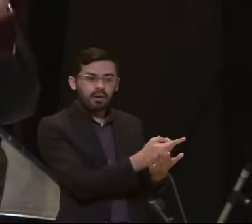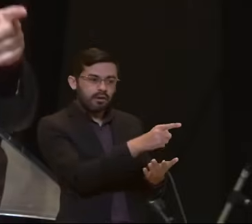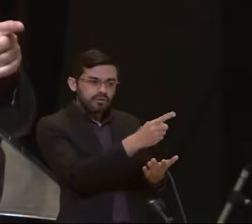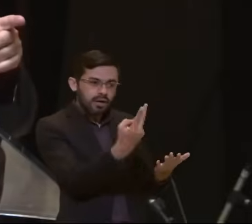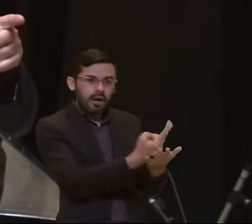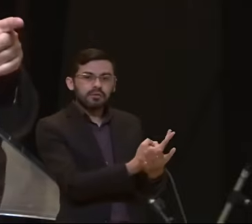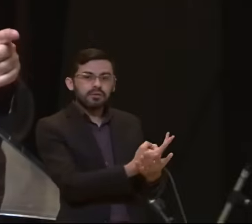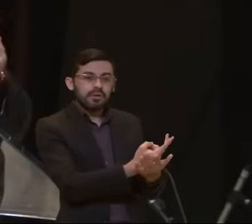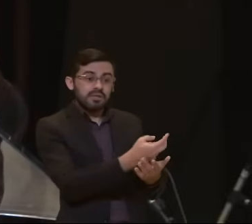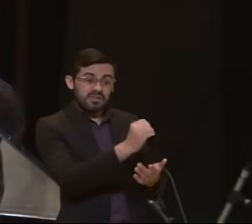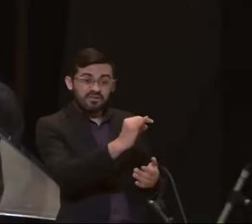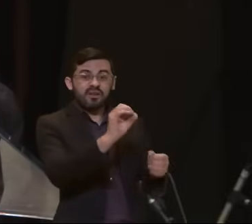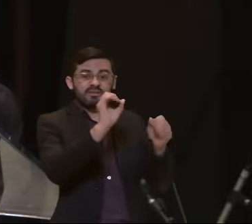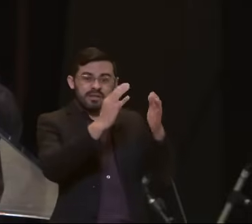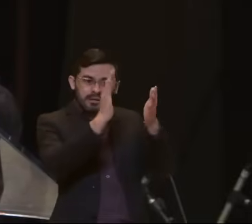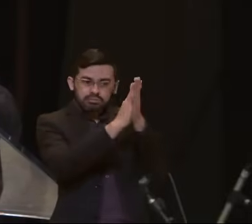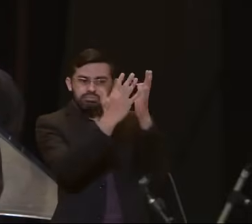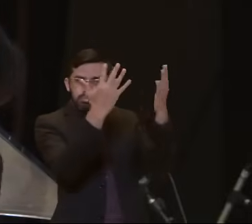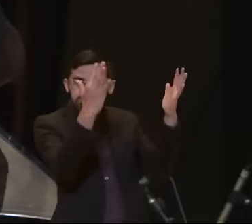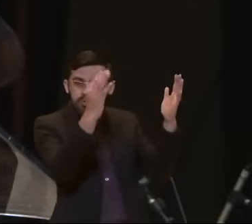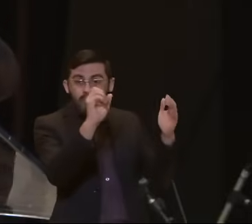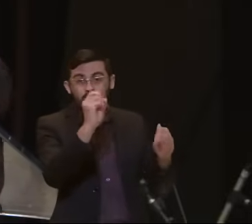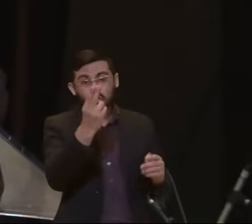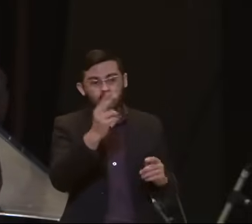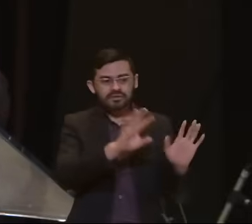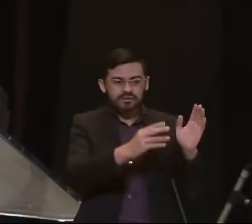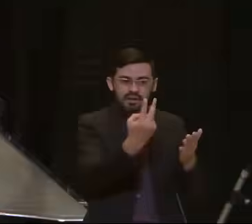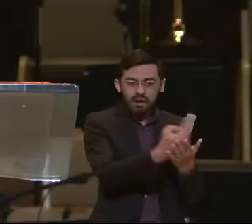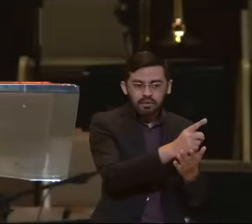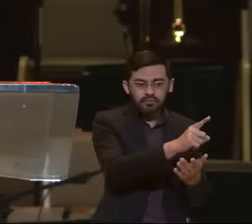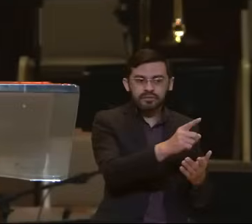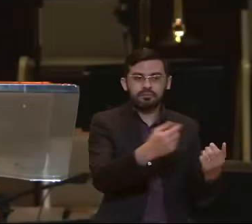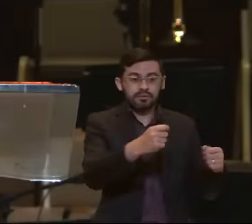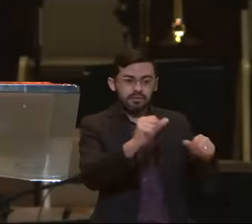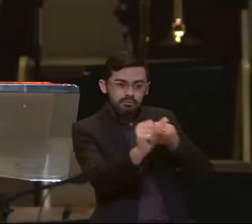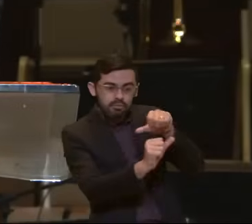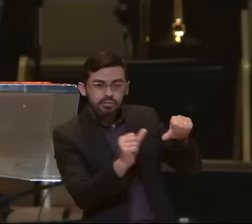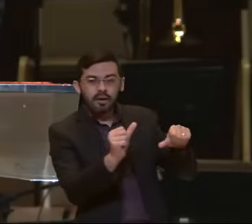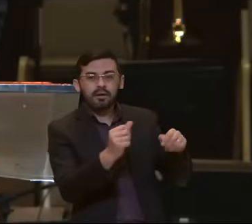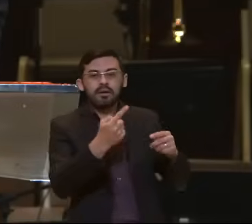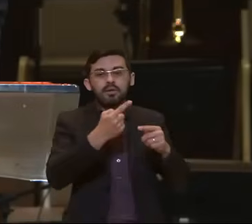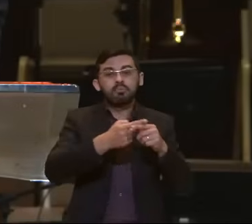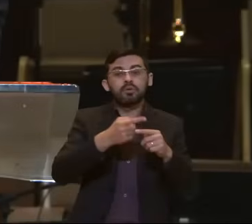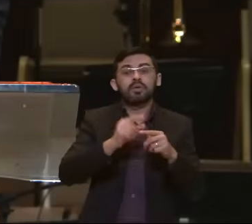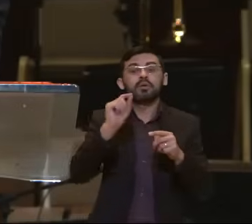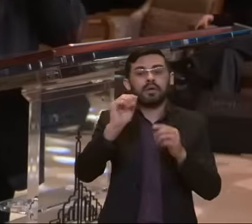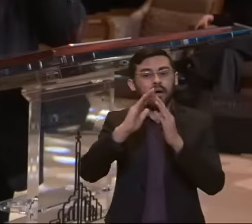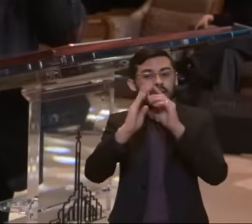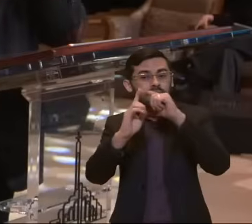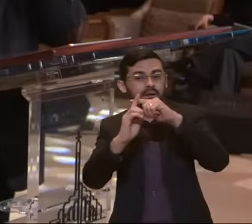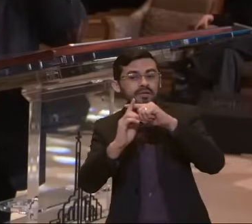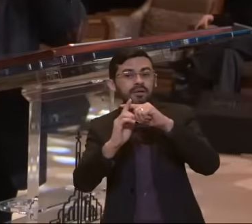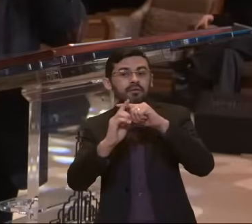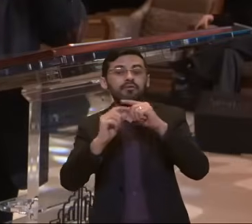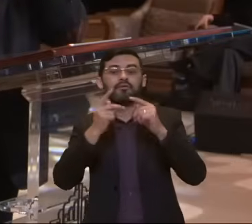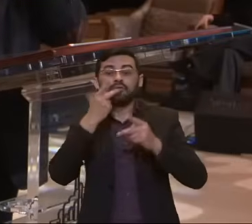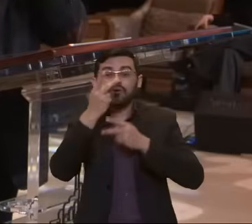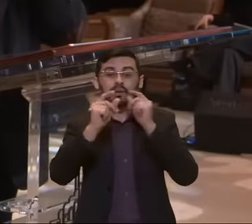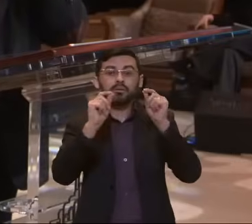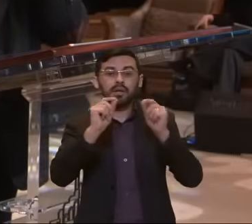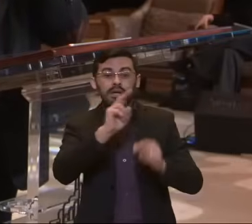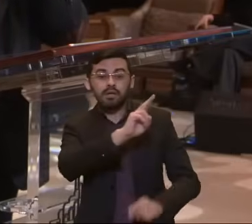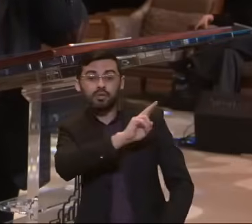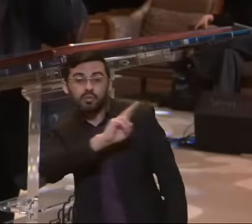certo, aplaude. Quando faz o que está errado, critica, porque ela fala em nome da palavra de